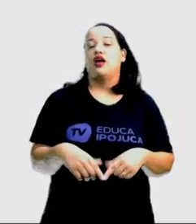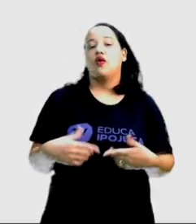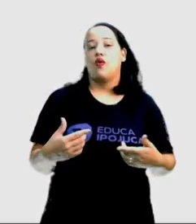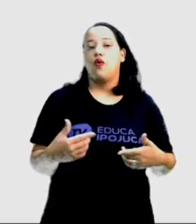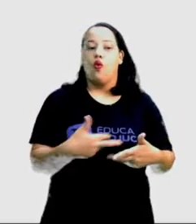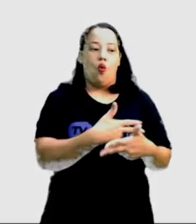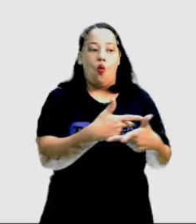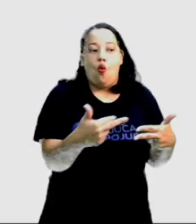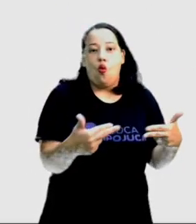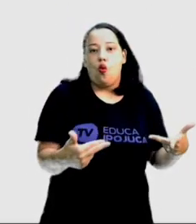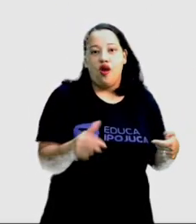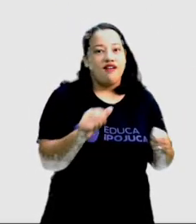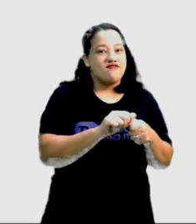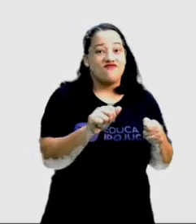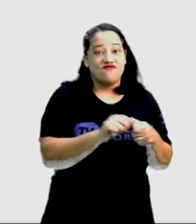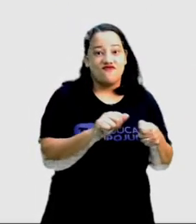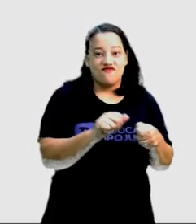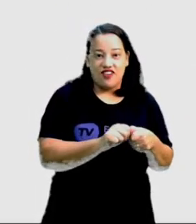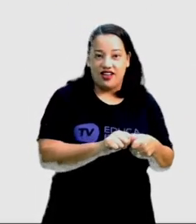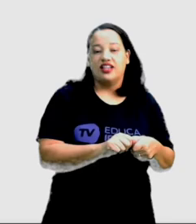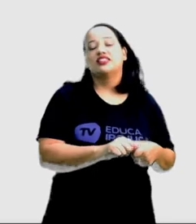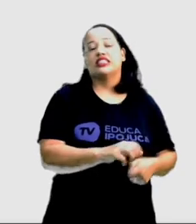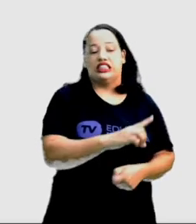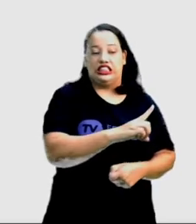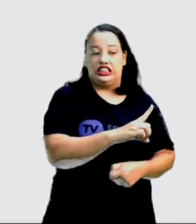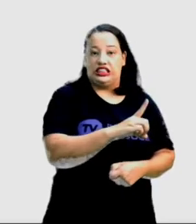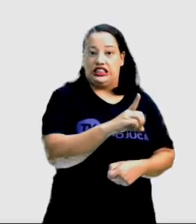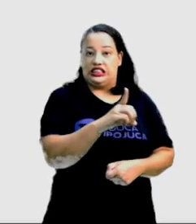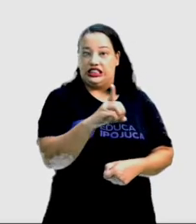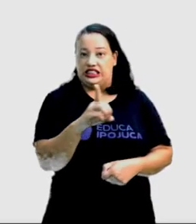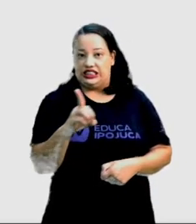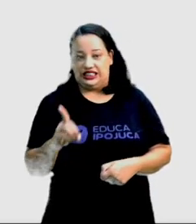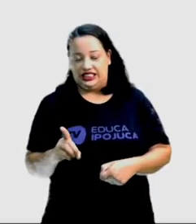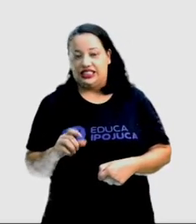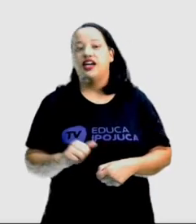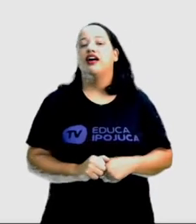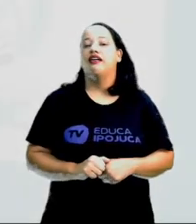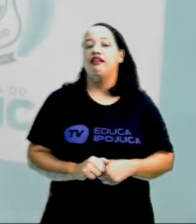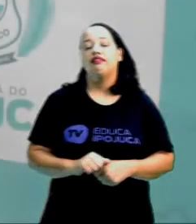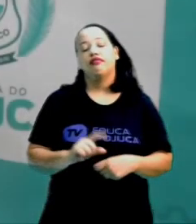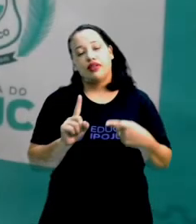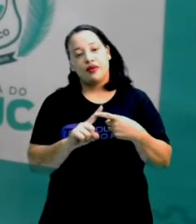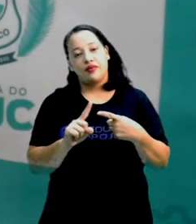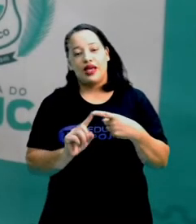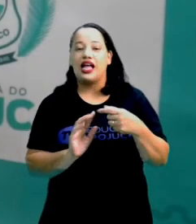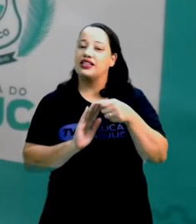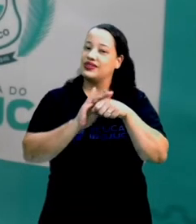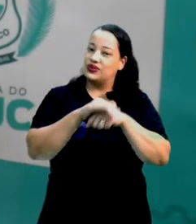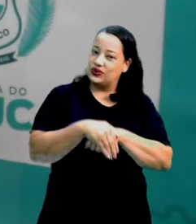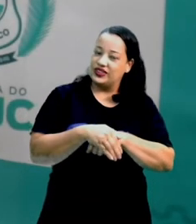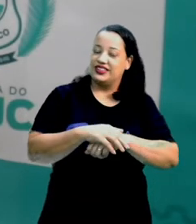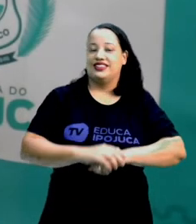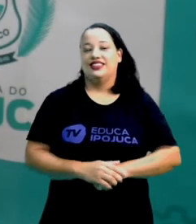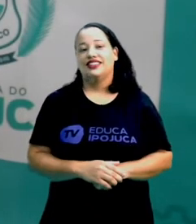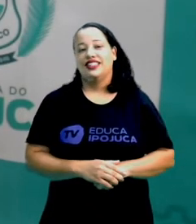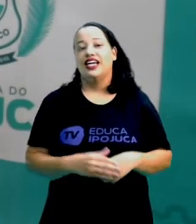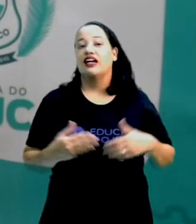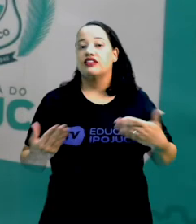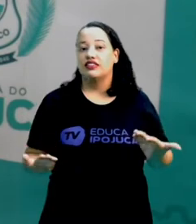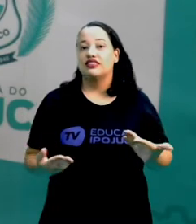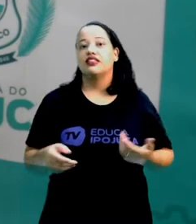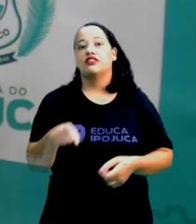serem praticadas pelas pessoas durante o dia e durante a noite. Vocês podem fazer